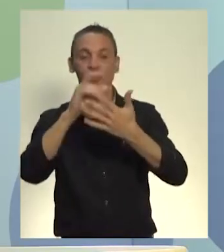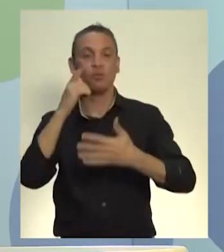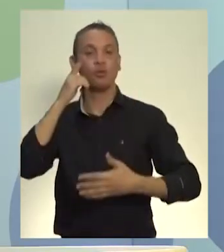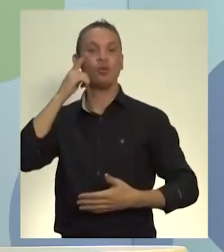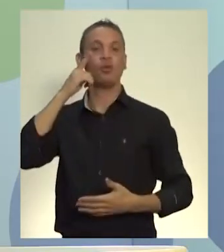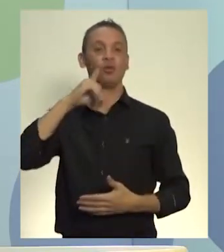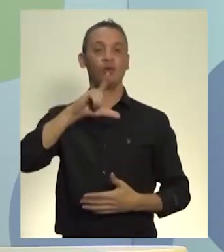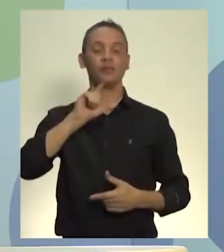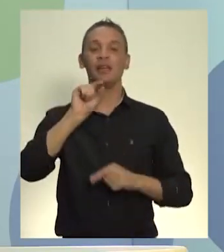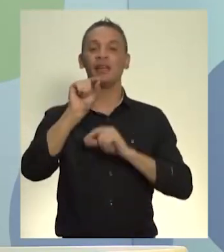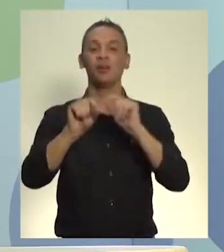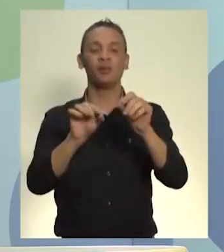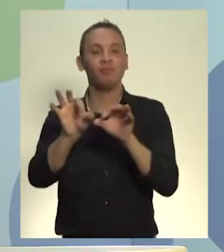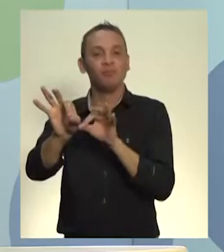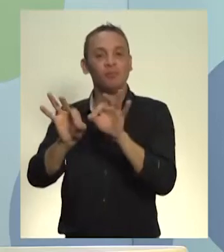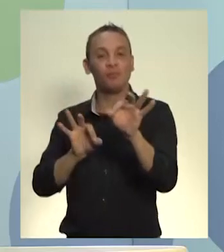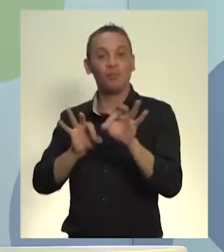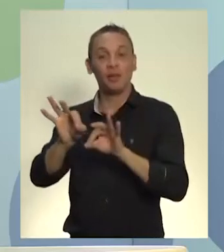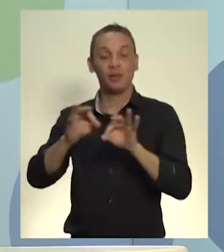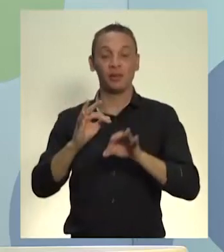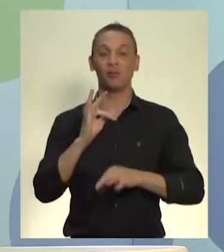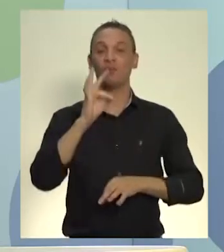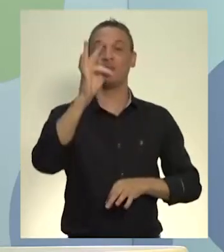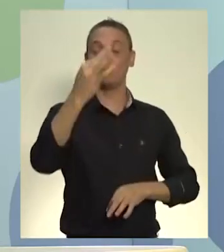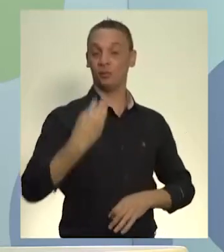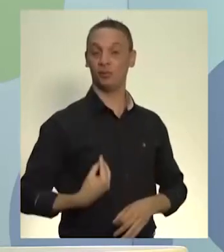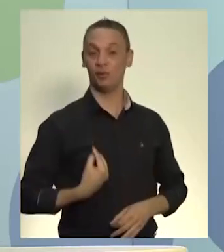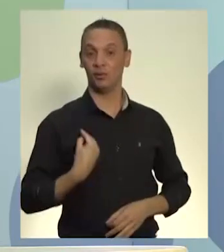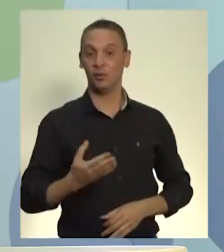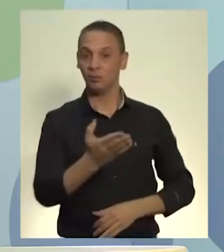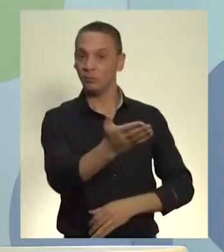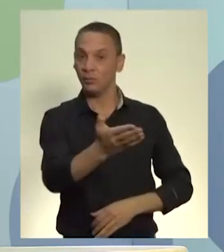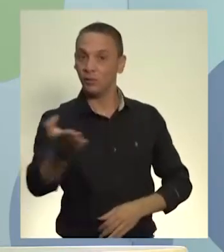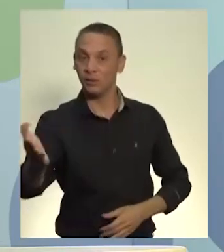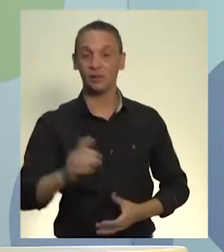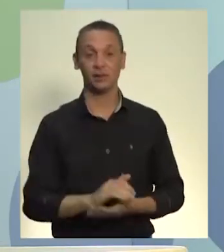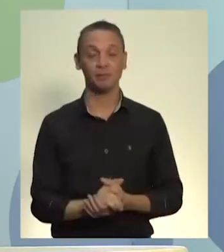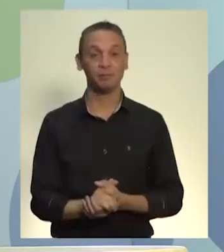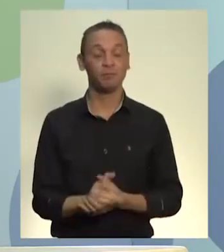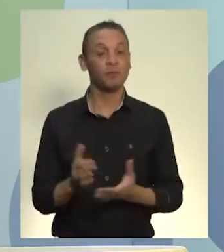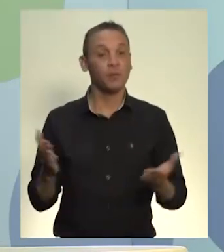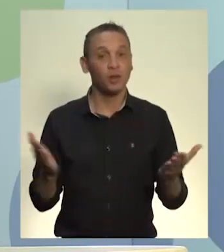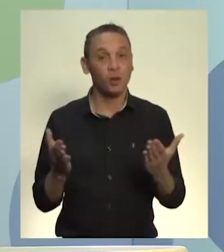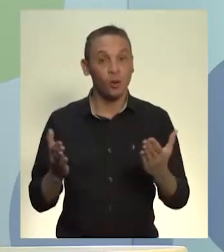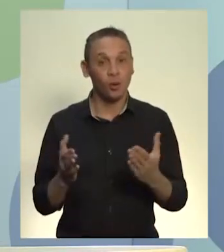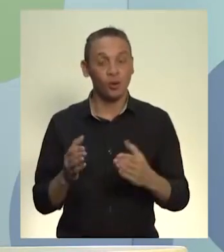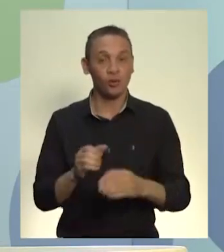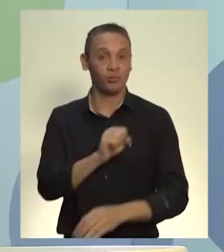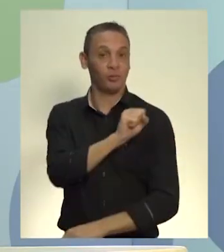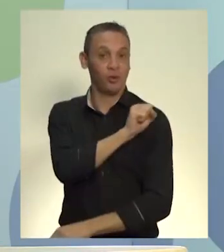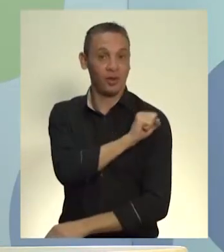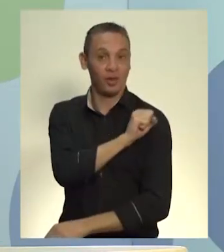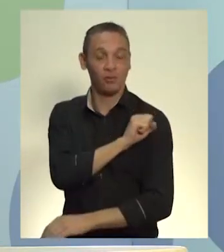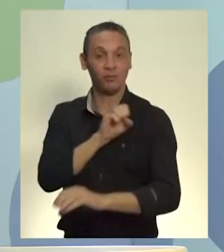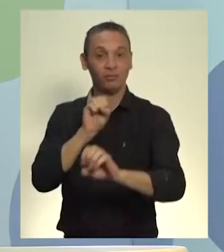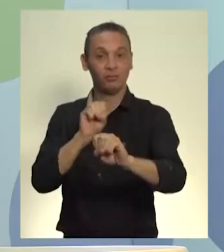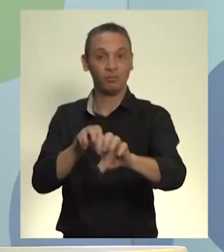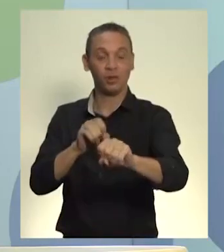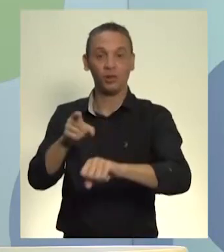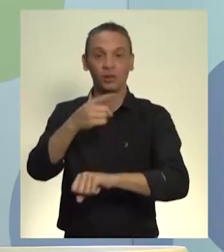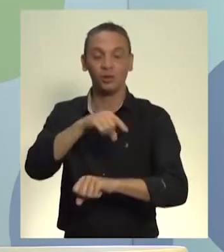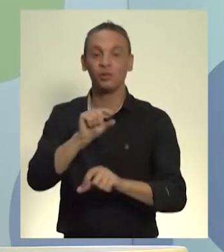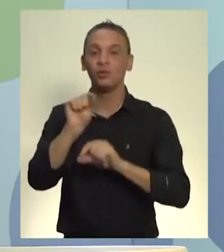consigam construir e planejar o projeto de vida de vocês. Então, hoje, nessa aula do oitavo ano, a gente